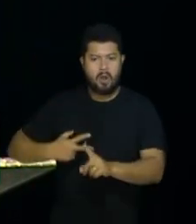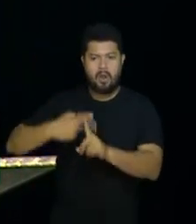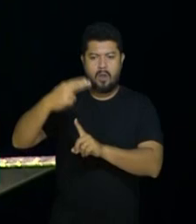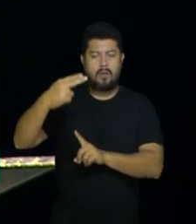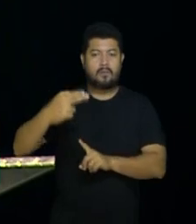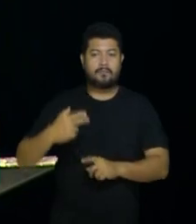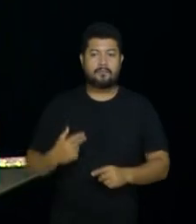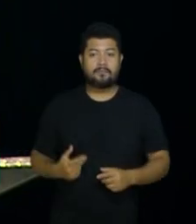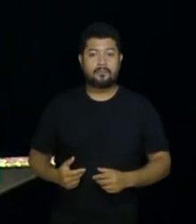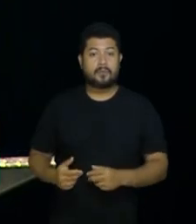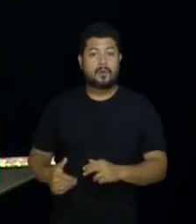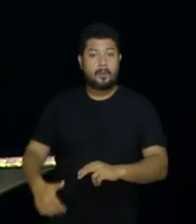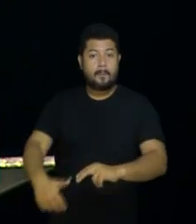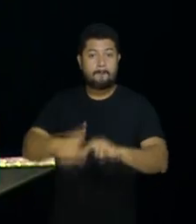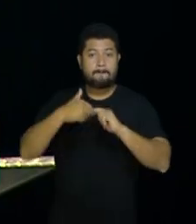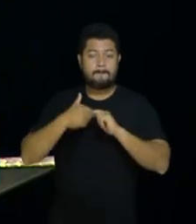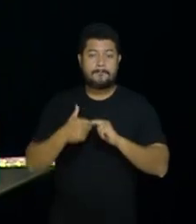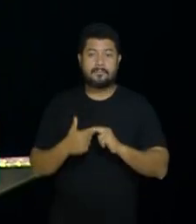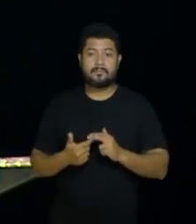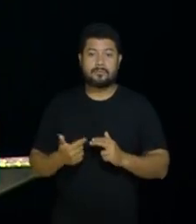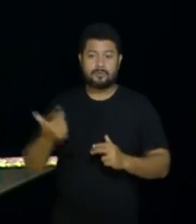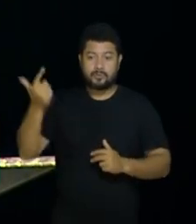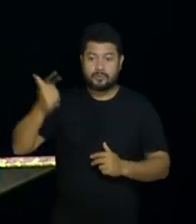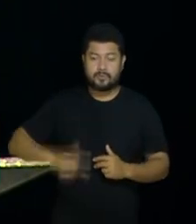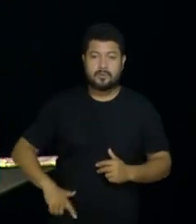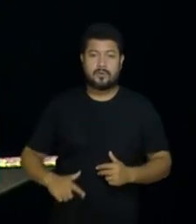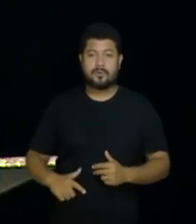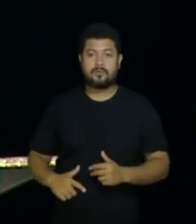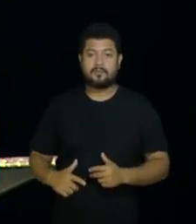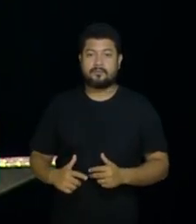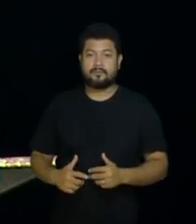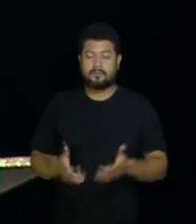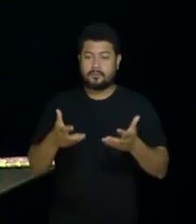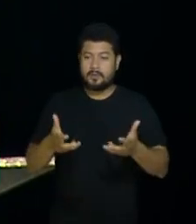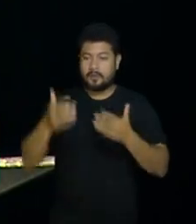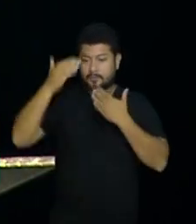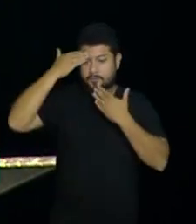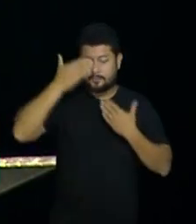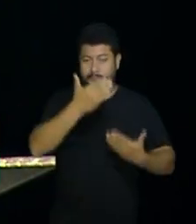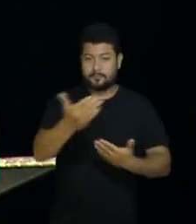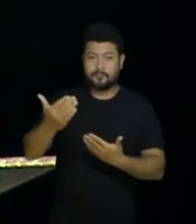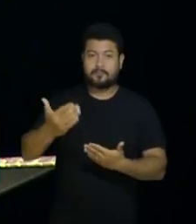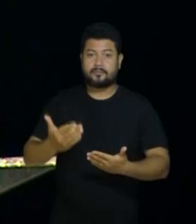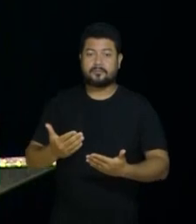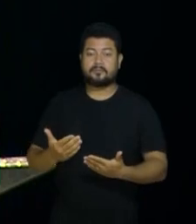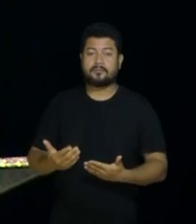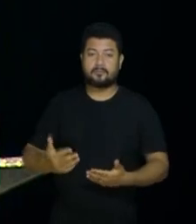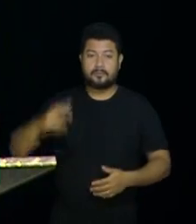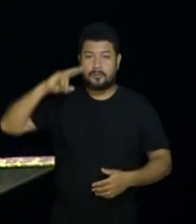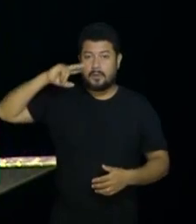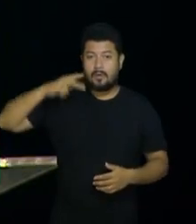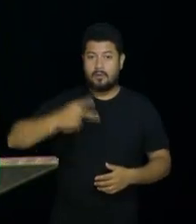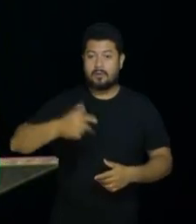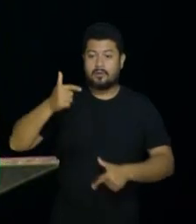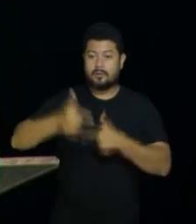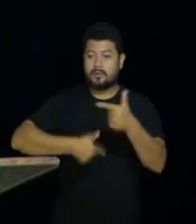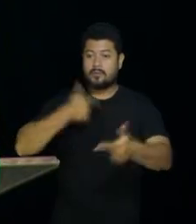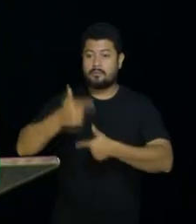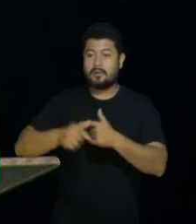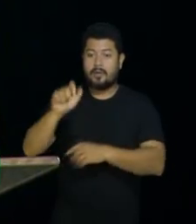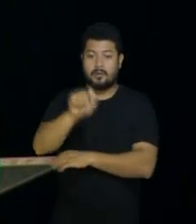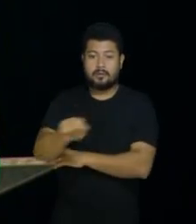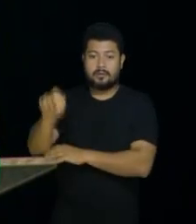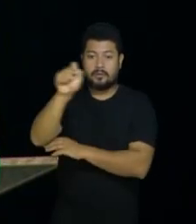que faço, enalteço mais uma vez o trabalho dessa associação Renal Vida, de todos aqueles